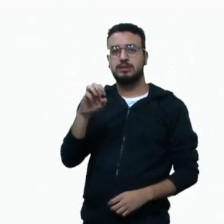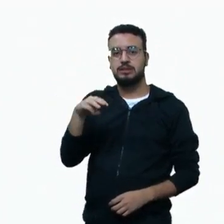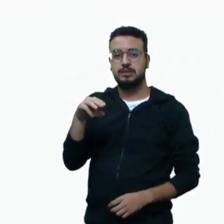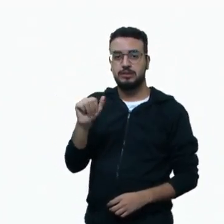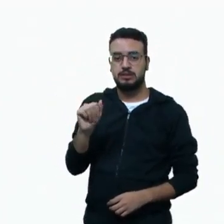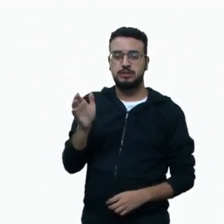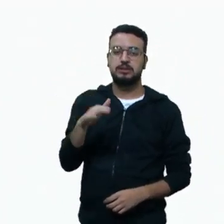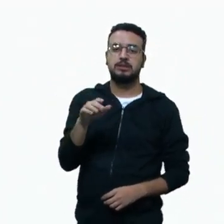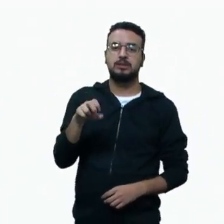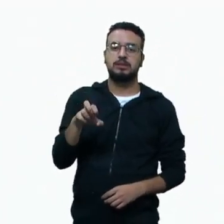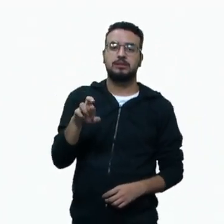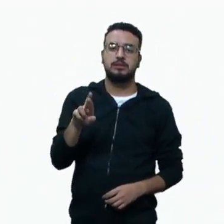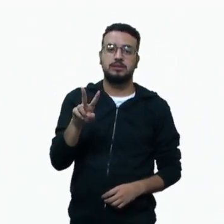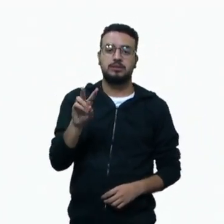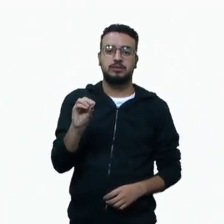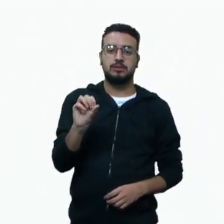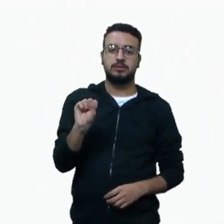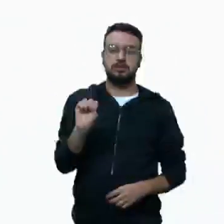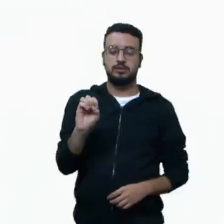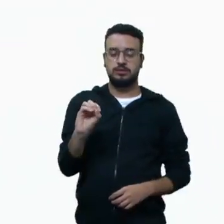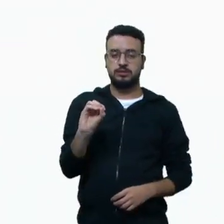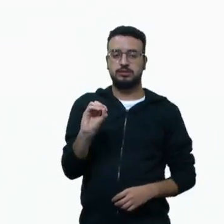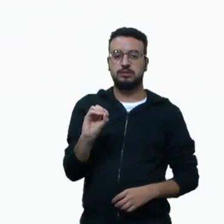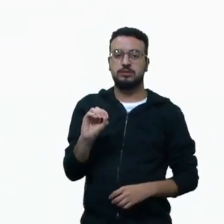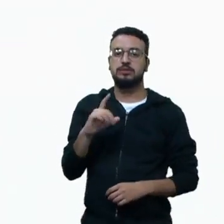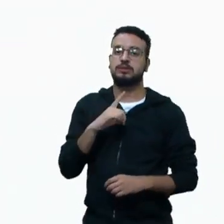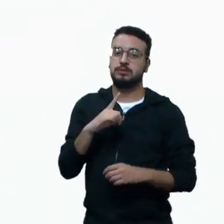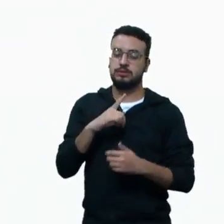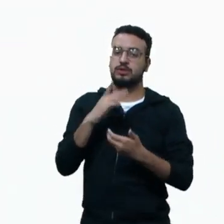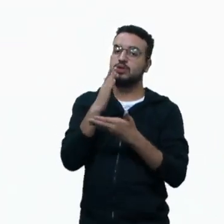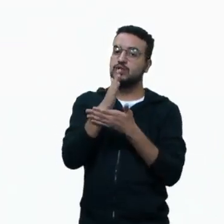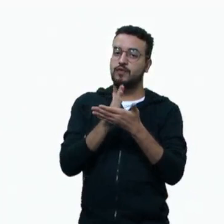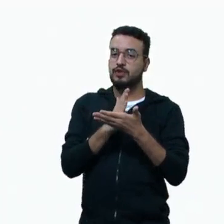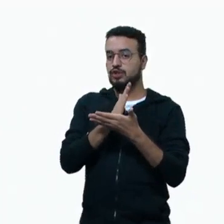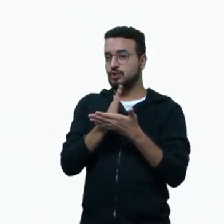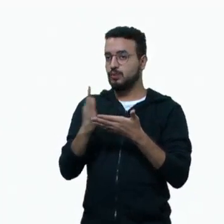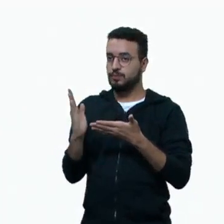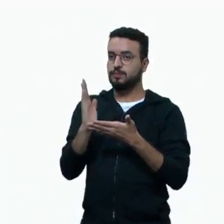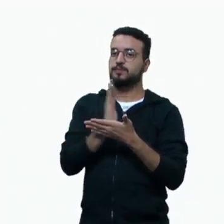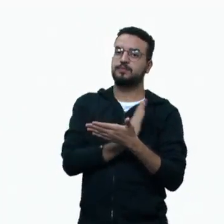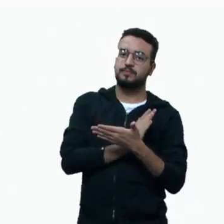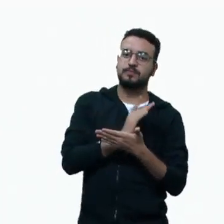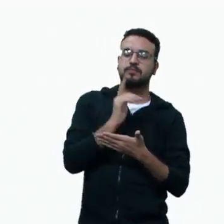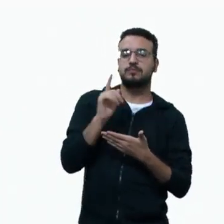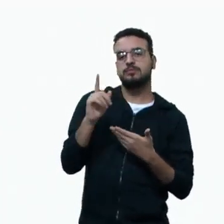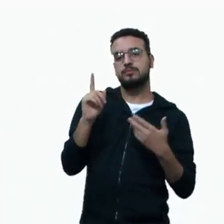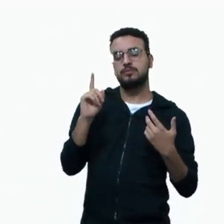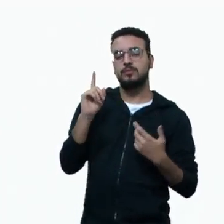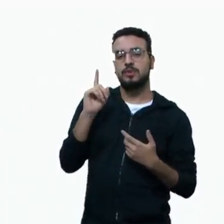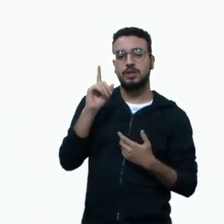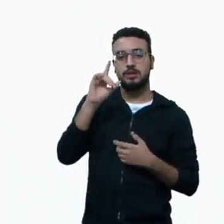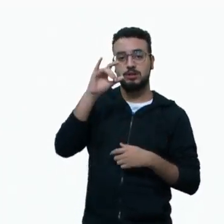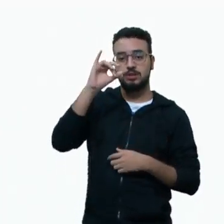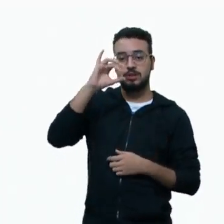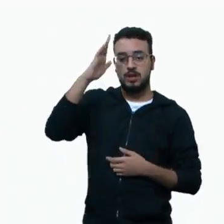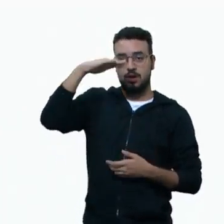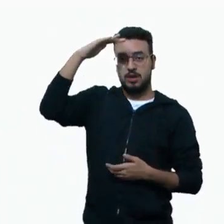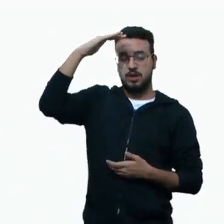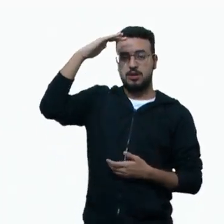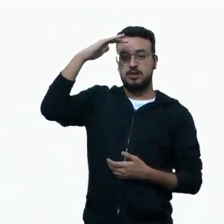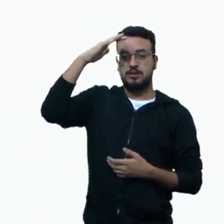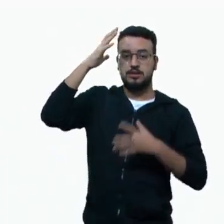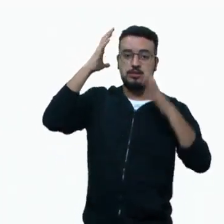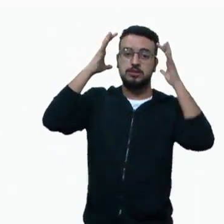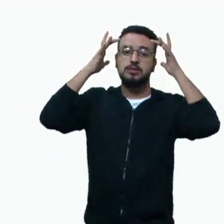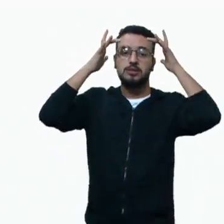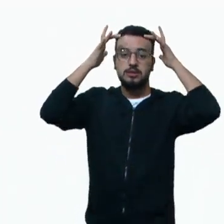E ele, muitas vezes, é dividido em sistema nervoso central e sistema nervoso periférico. Calma que nós ainda